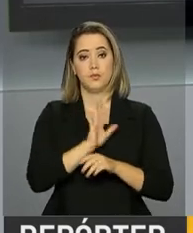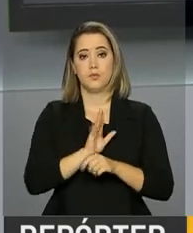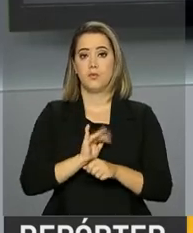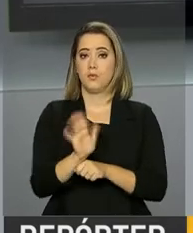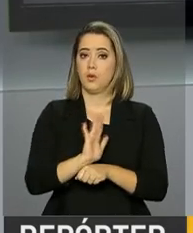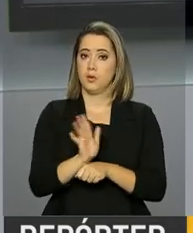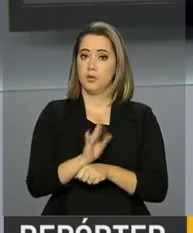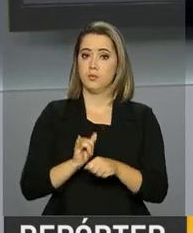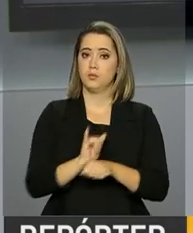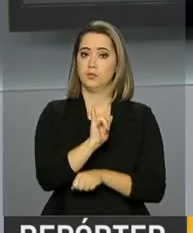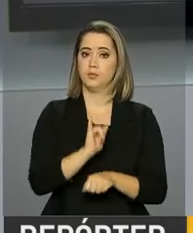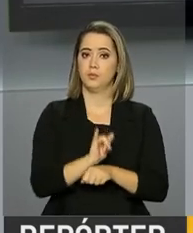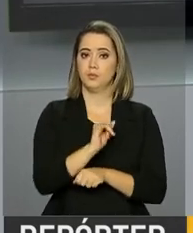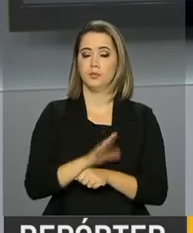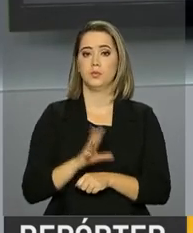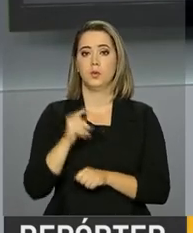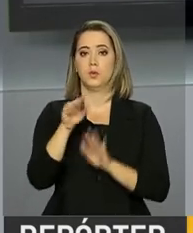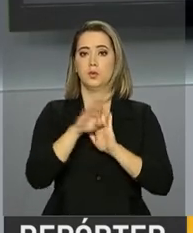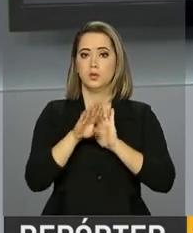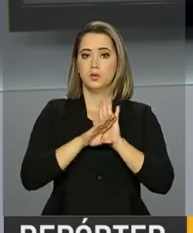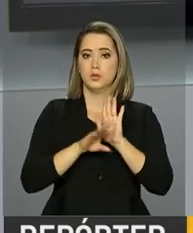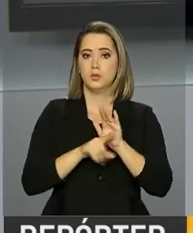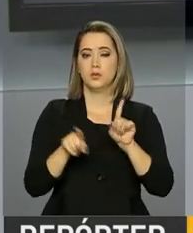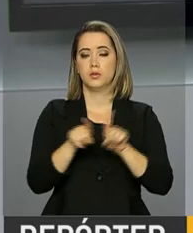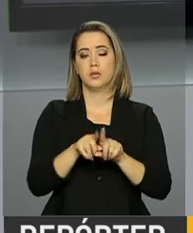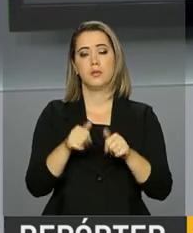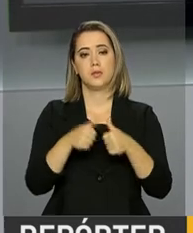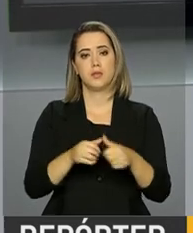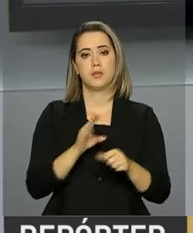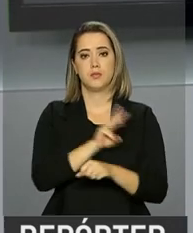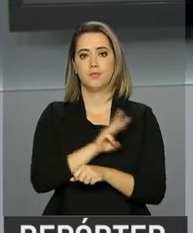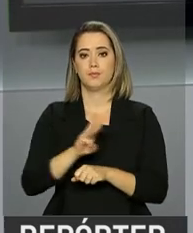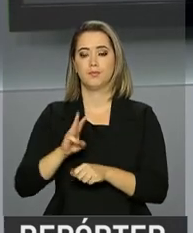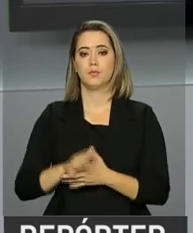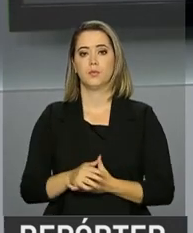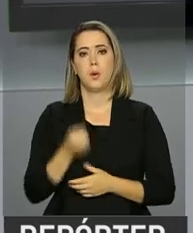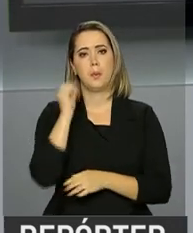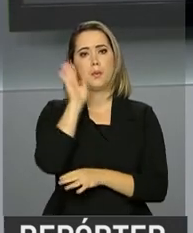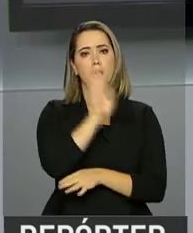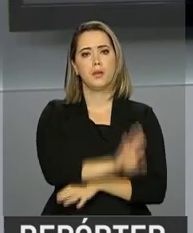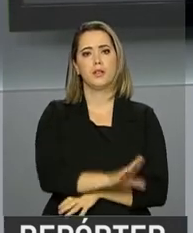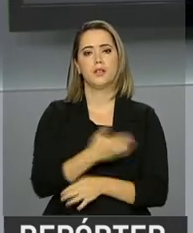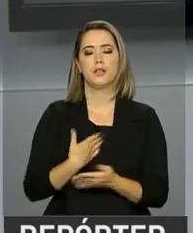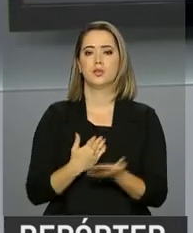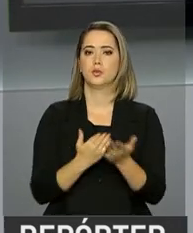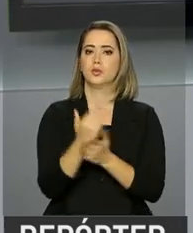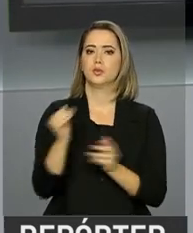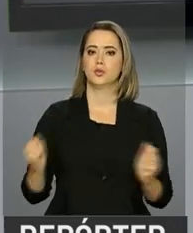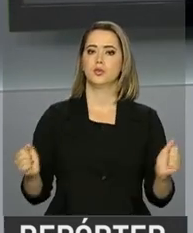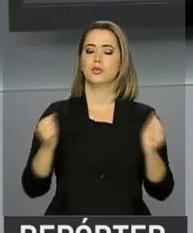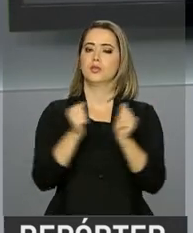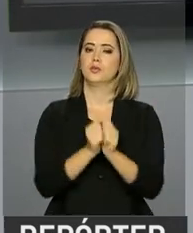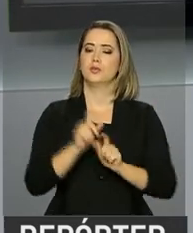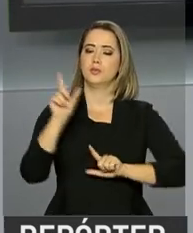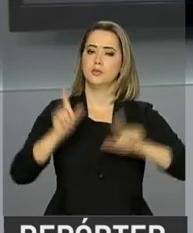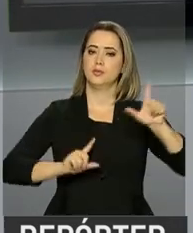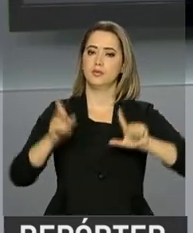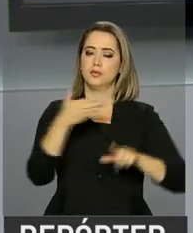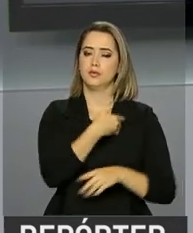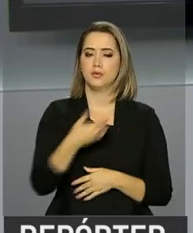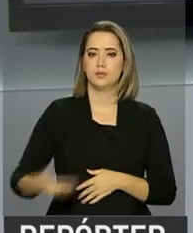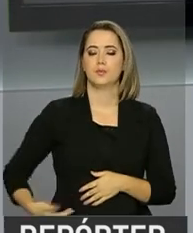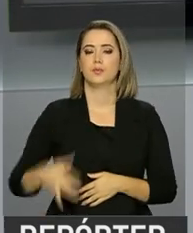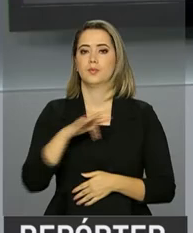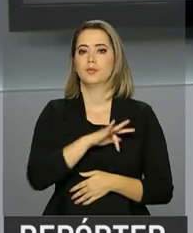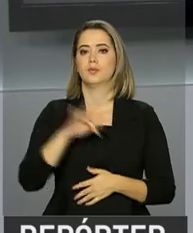no youtube toda a programação também está na internet uma ótima tarde pra você e continue com a gente aqui na nbr a